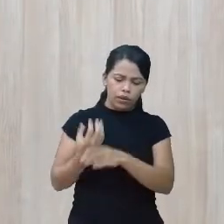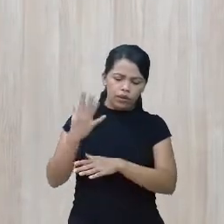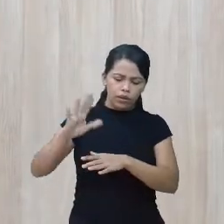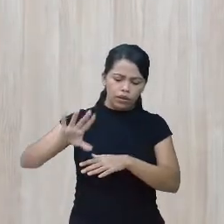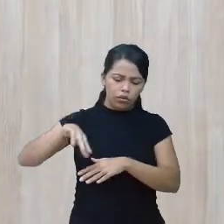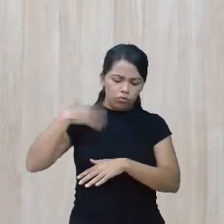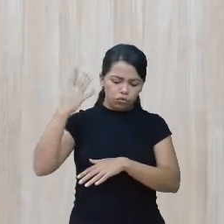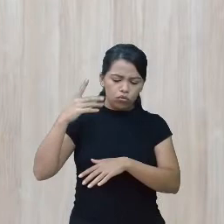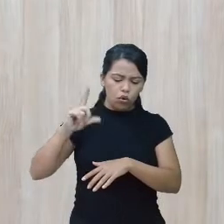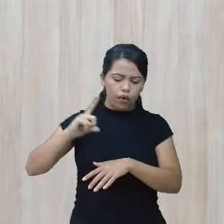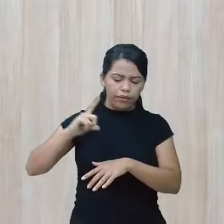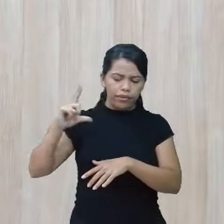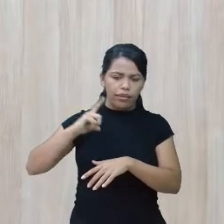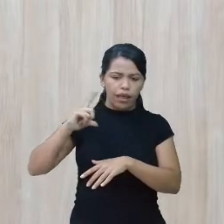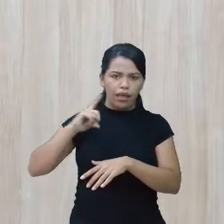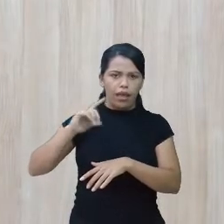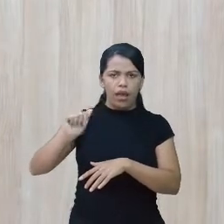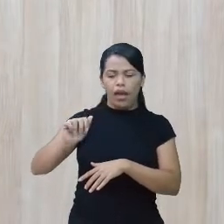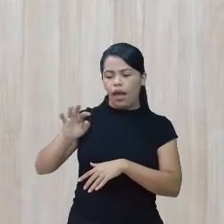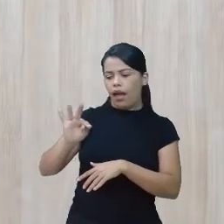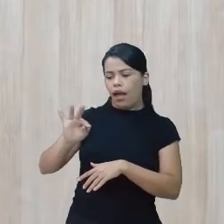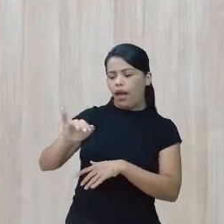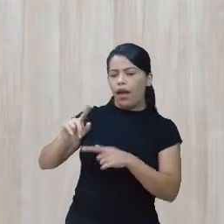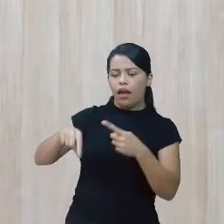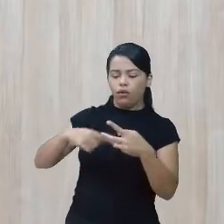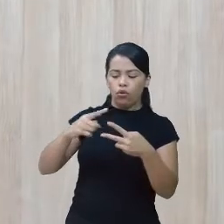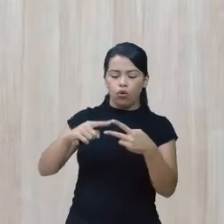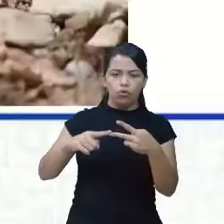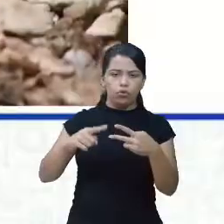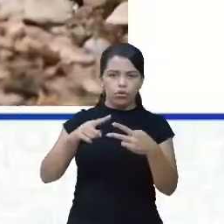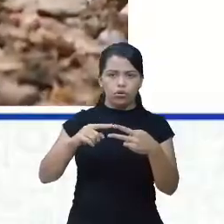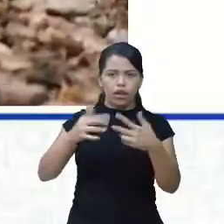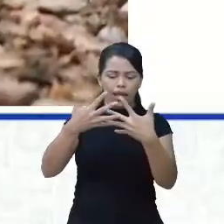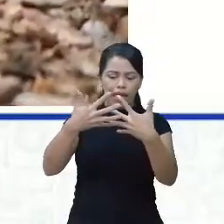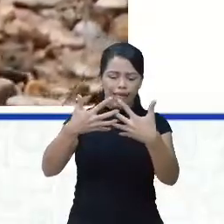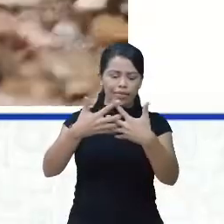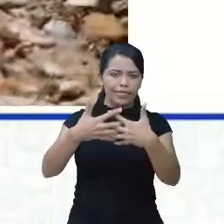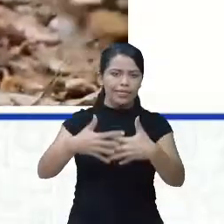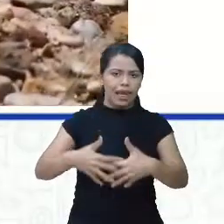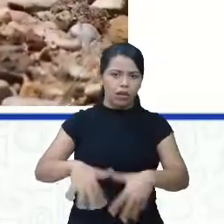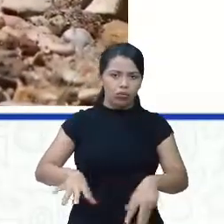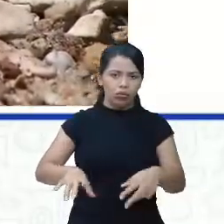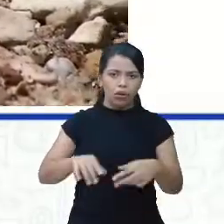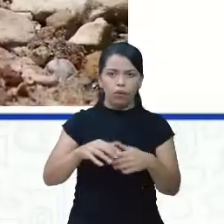naturais são... Vamos ver aqui um pouquinho.